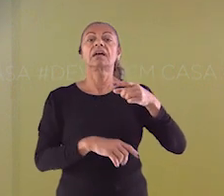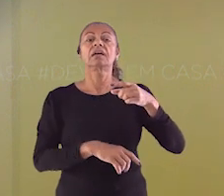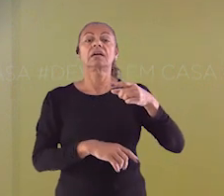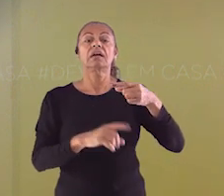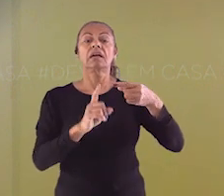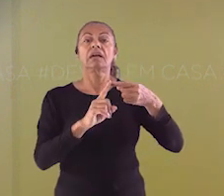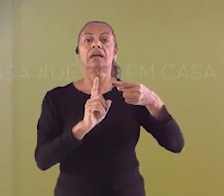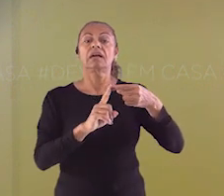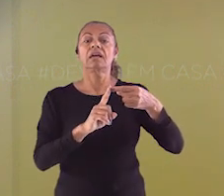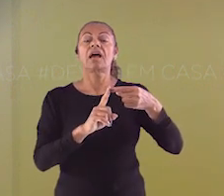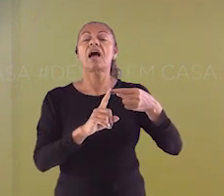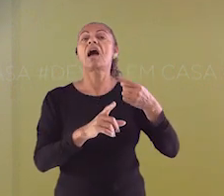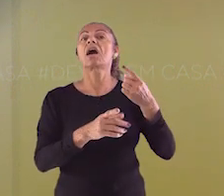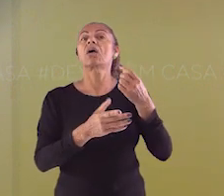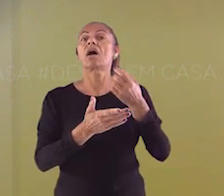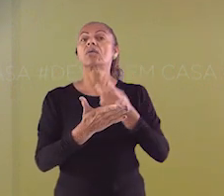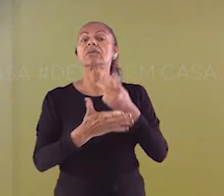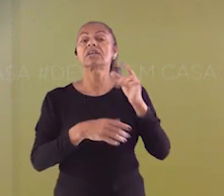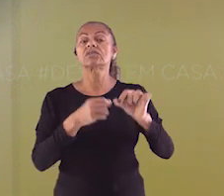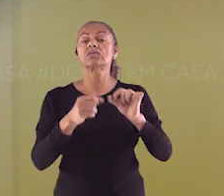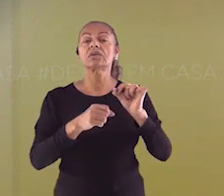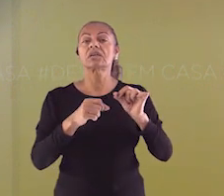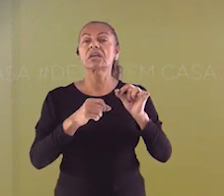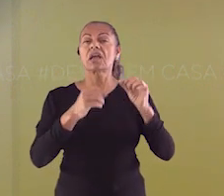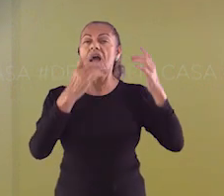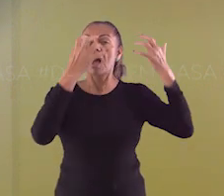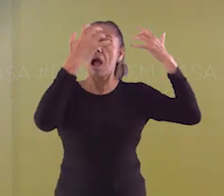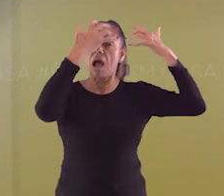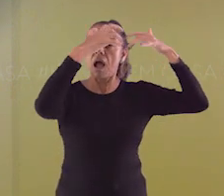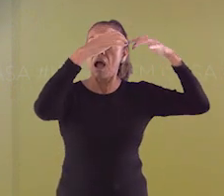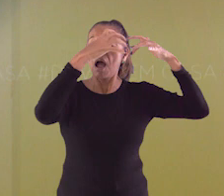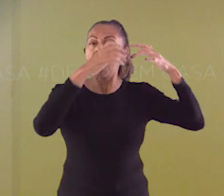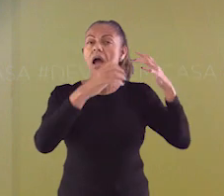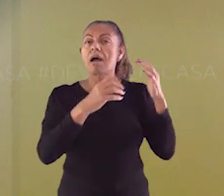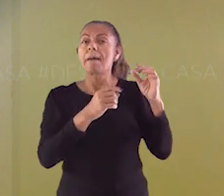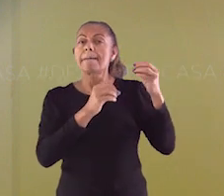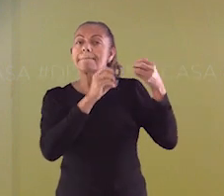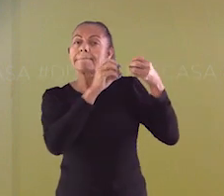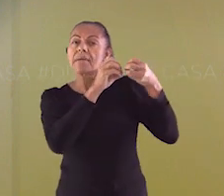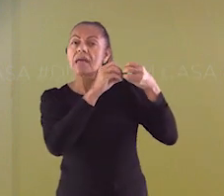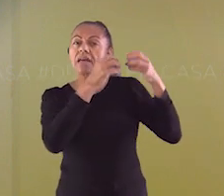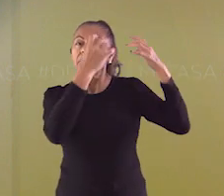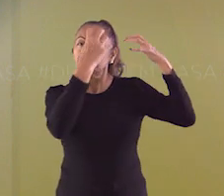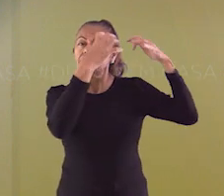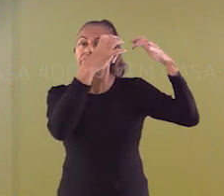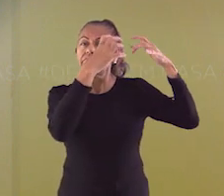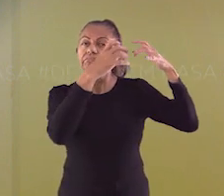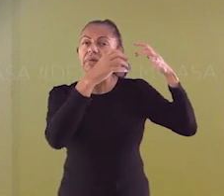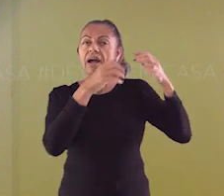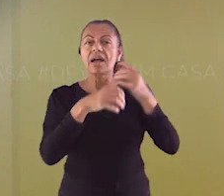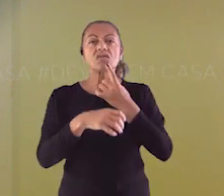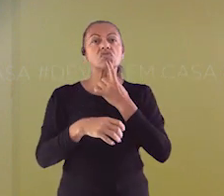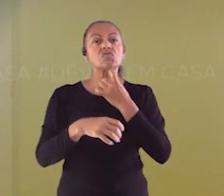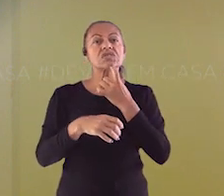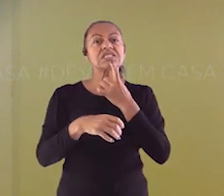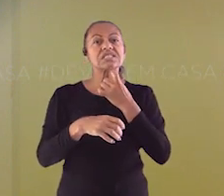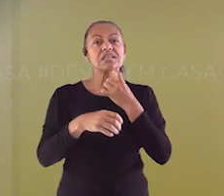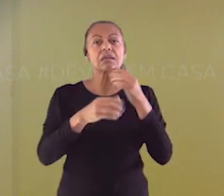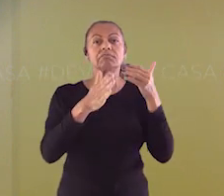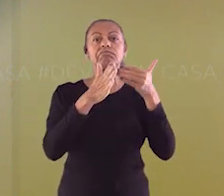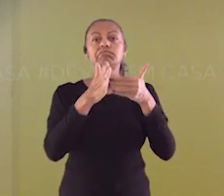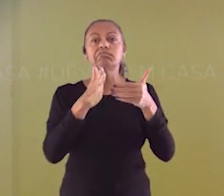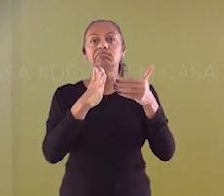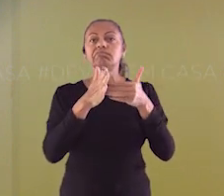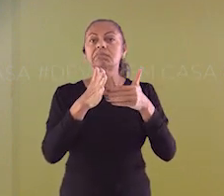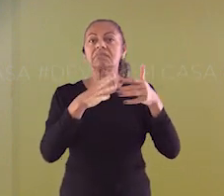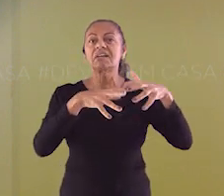que existe o AVC isquêmico e o hemorrágico. No isquêmico, acontece a obstrução de uma artéria